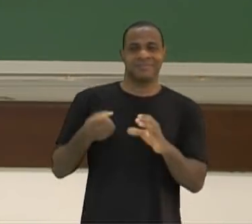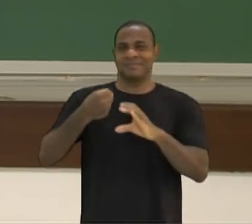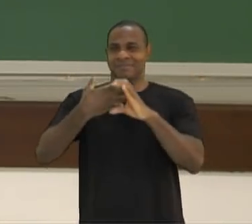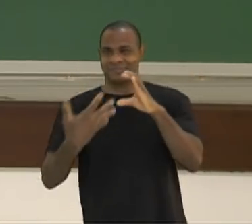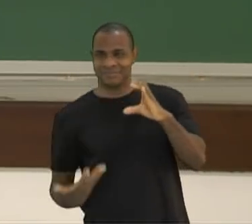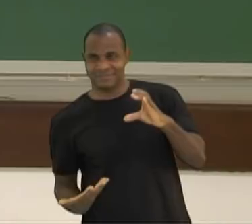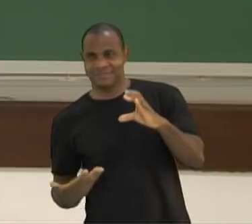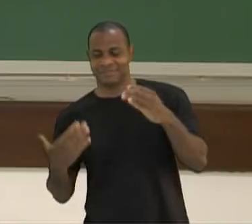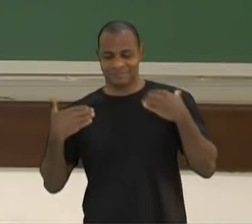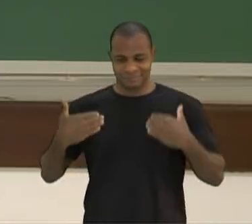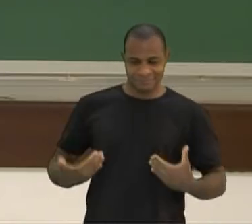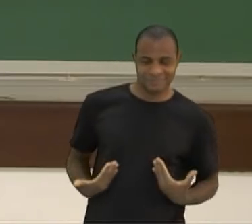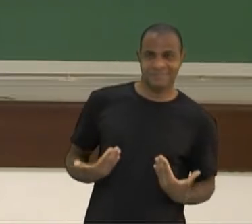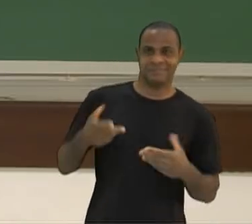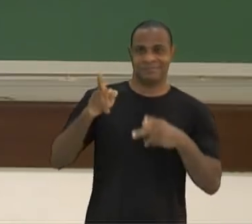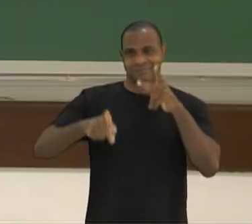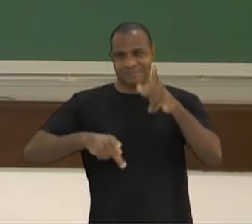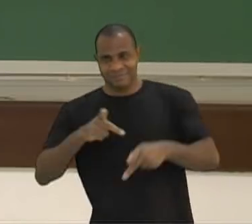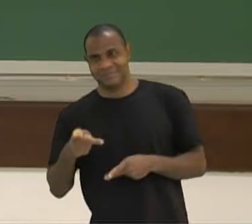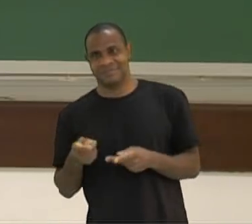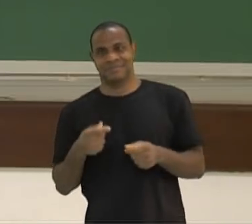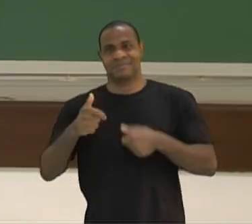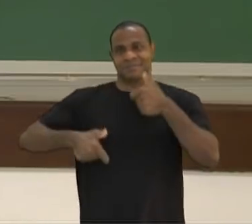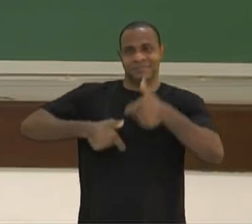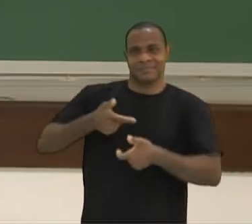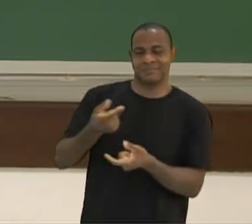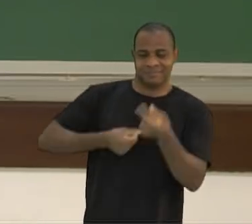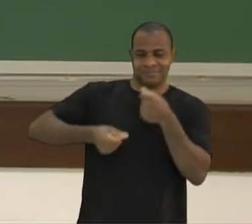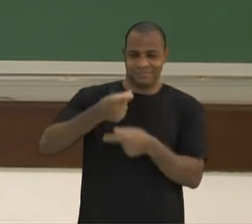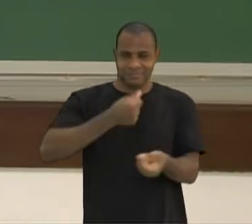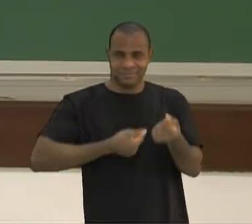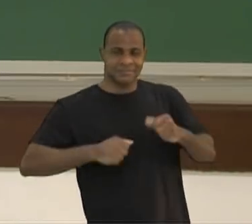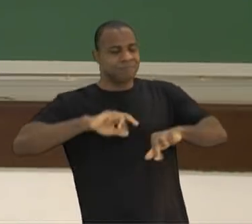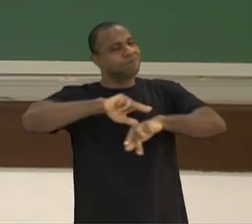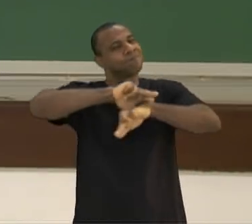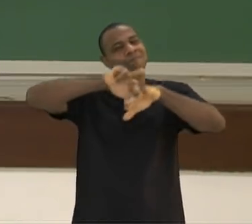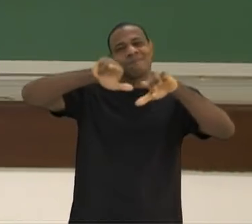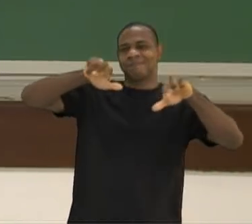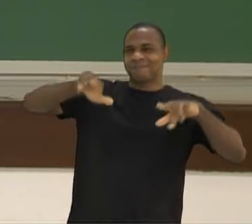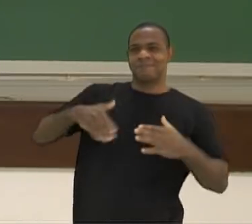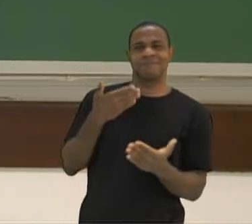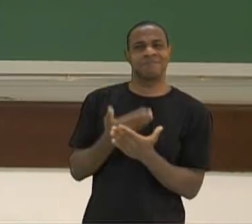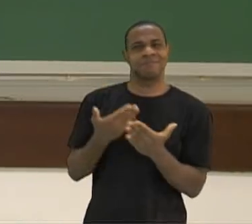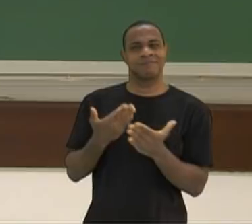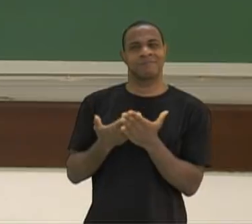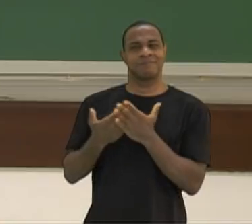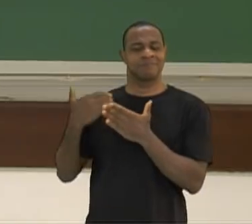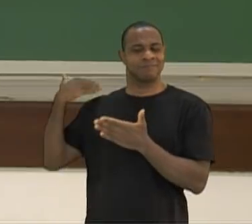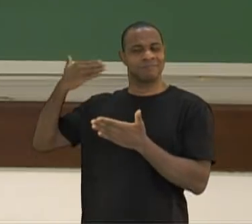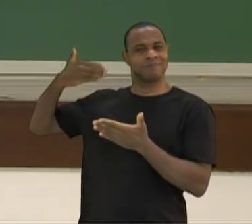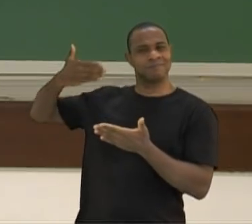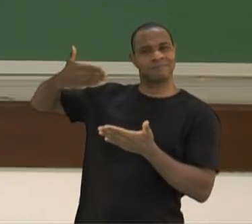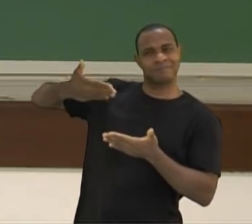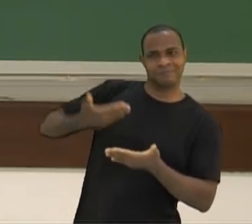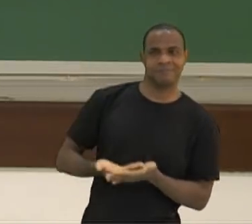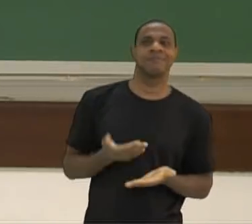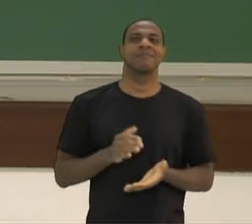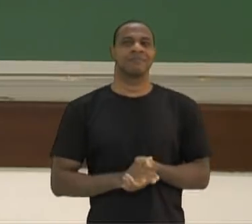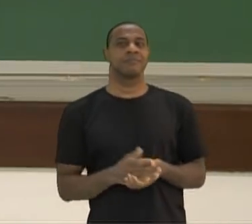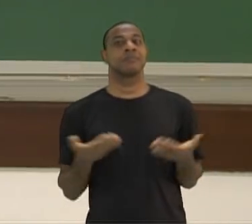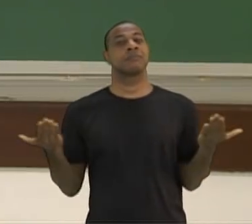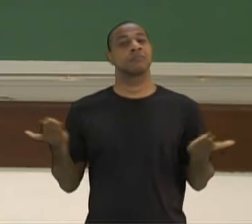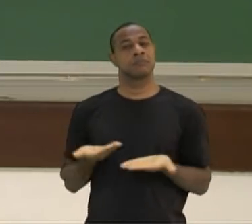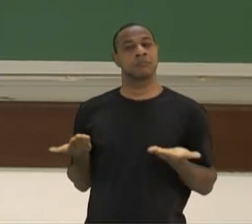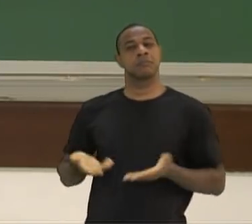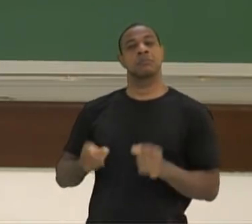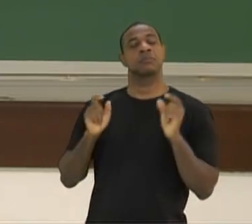físicas, população, atividades econômicas e todos os fatores que a gente estudou ao longo do período letivo, certo? E para a